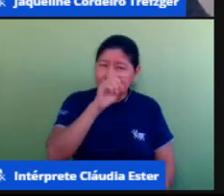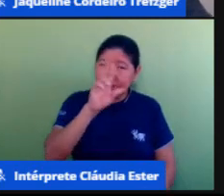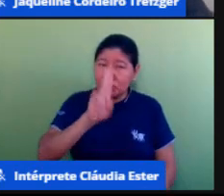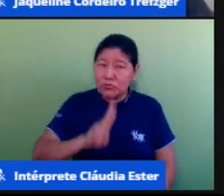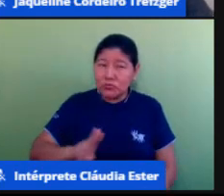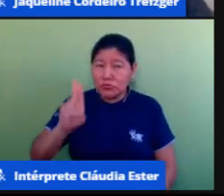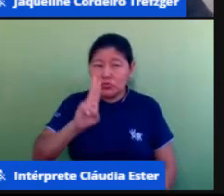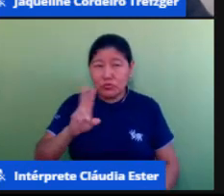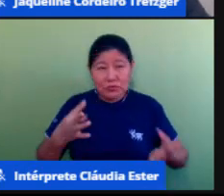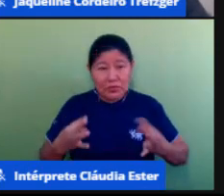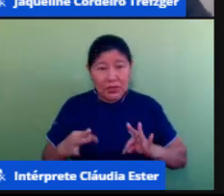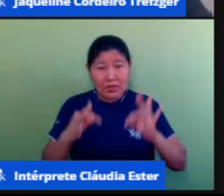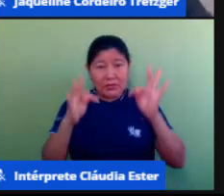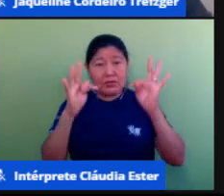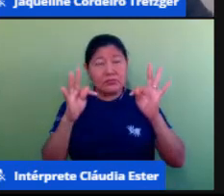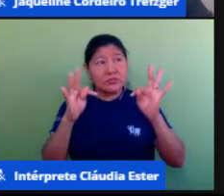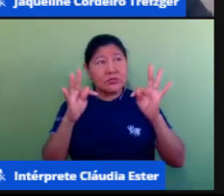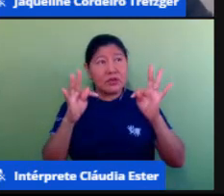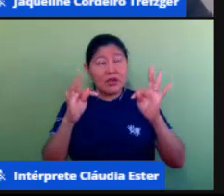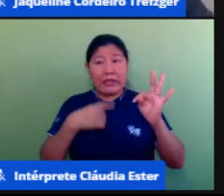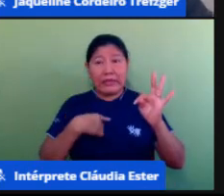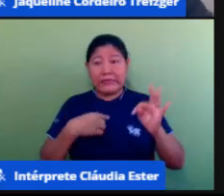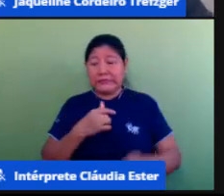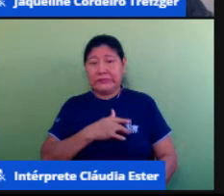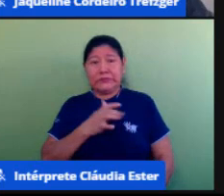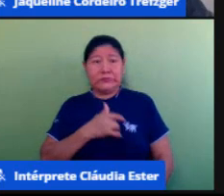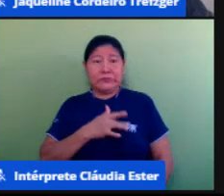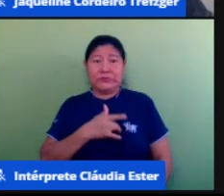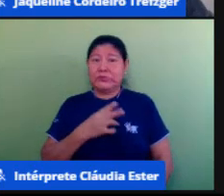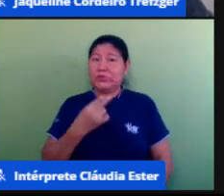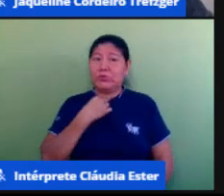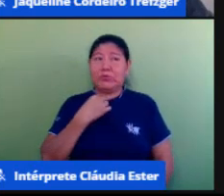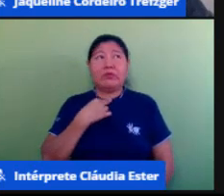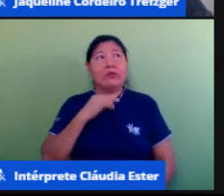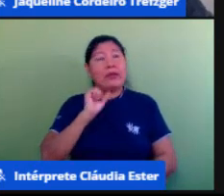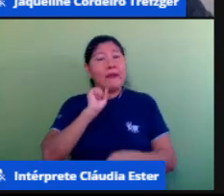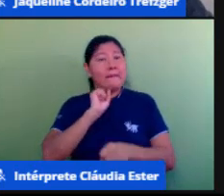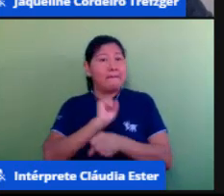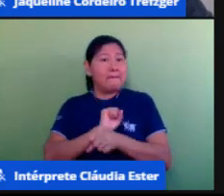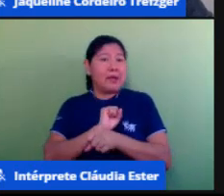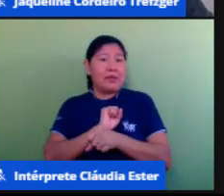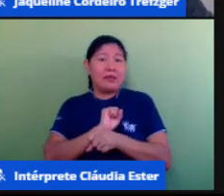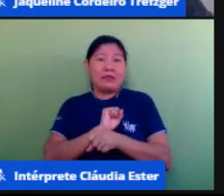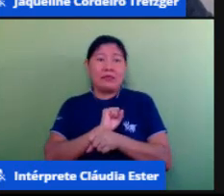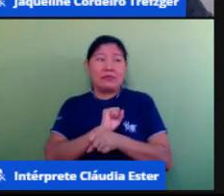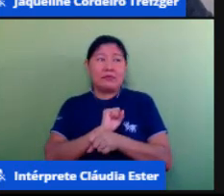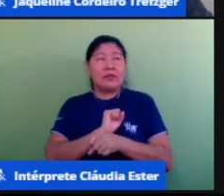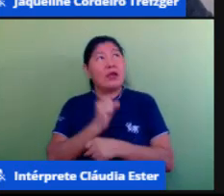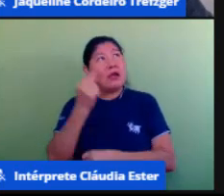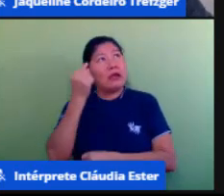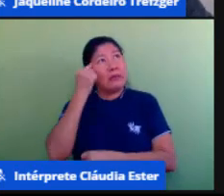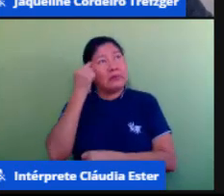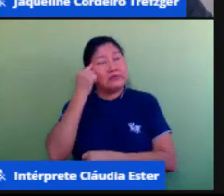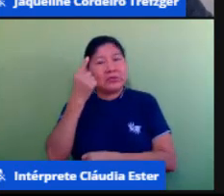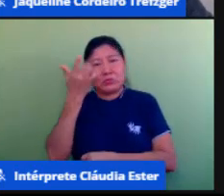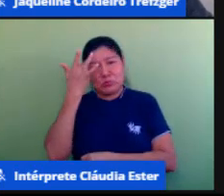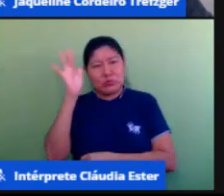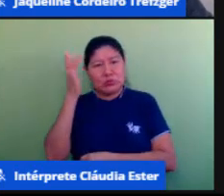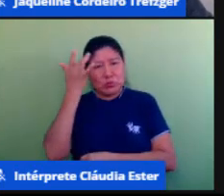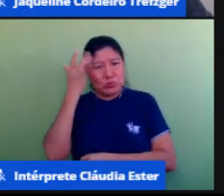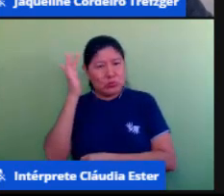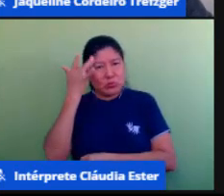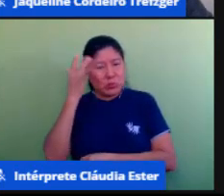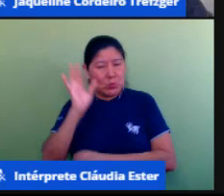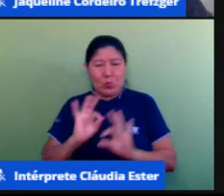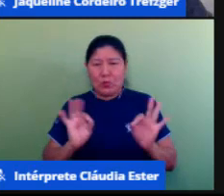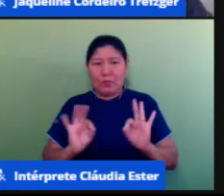não posso ficar, se eu quero dar o melhor para o meu aluno, eu não posso me acomodar na analfabeta digital. Então, eu vou atrás